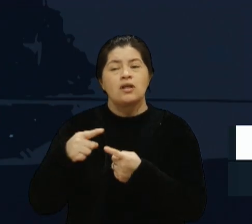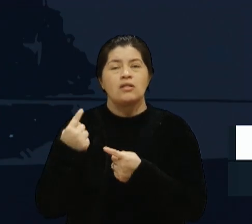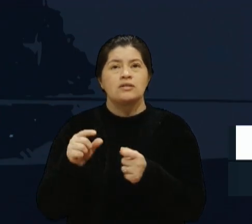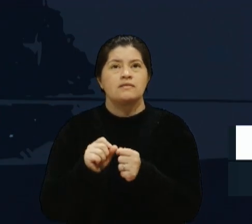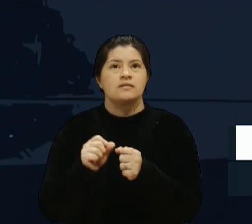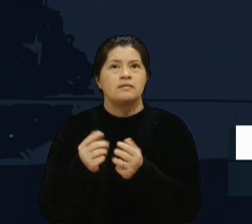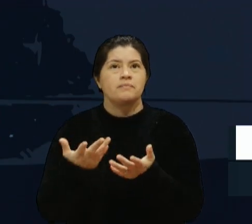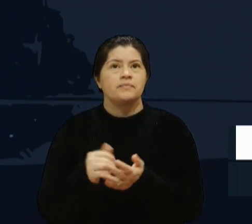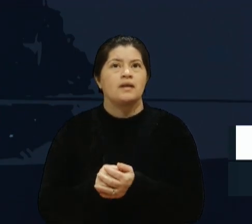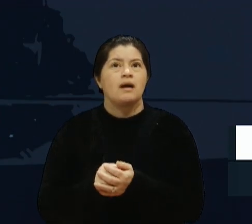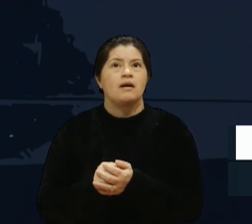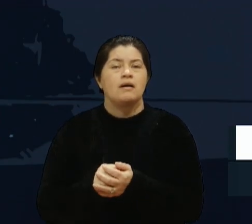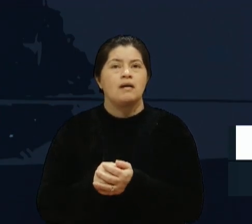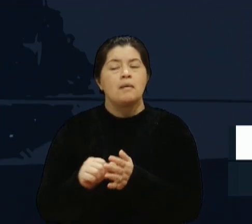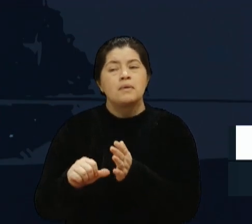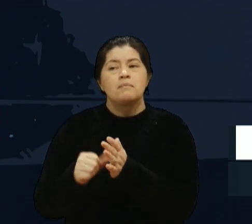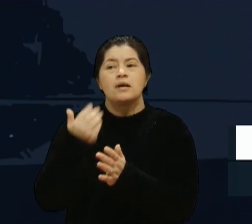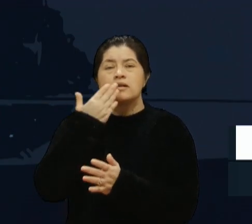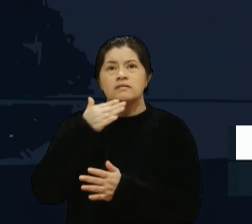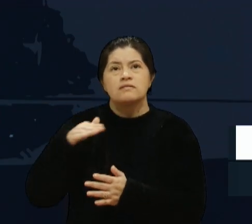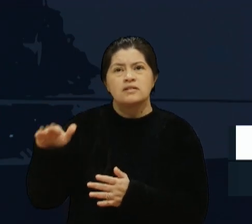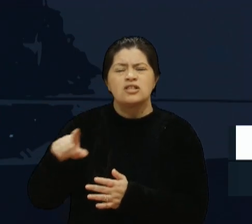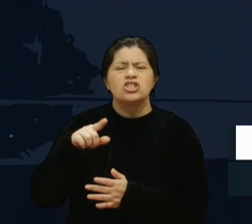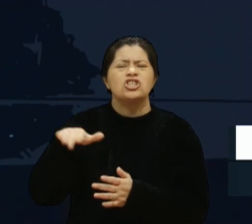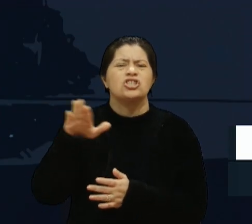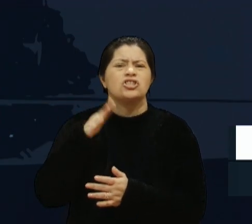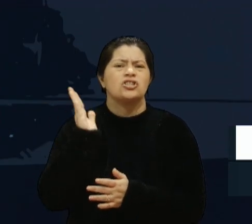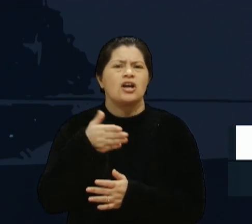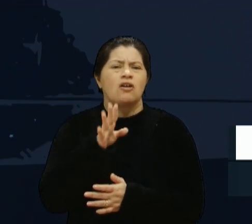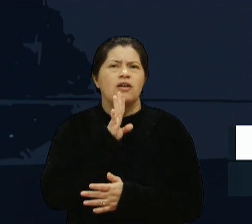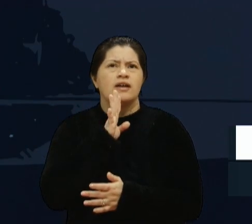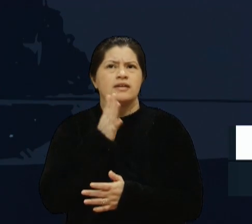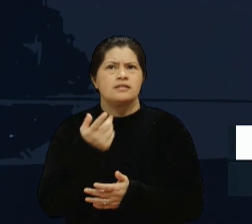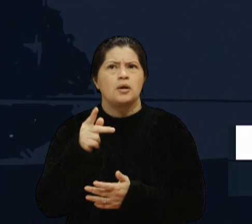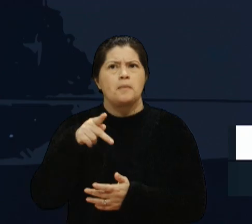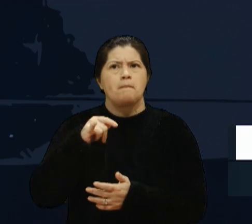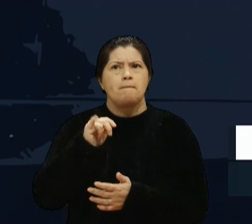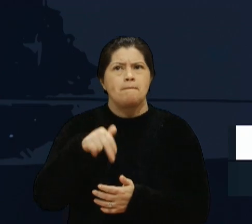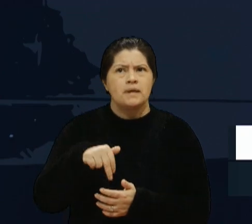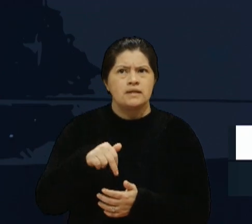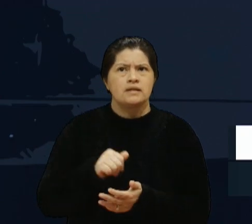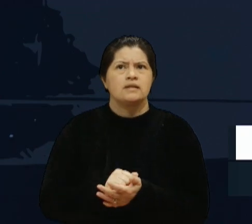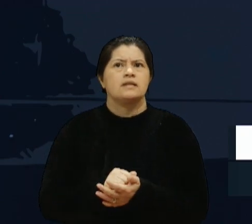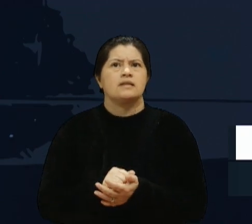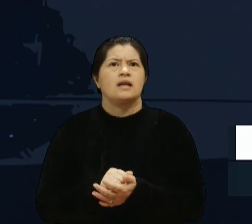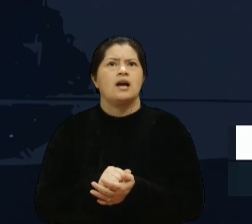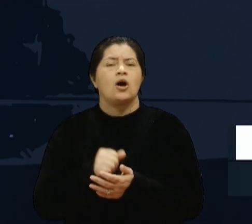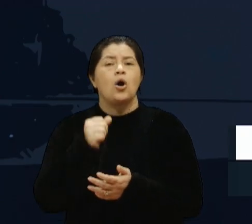E a primeira infância, que é o PIN, esse é bem conhecido, né? O PIN nós conseguimos agora um valor de